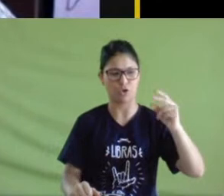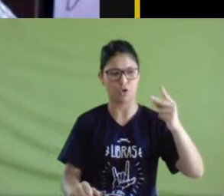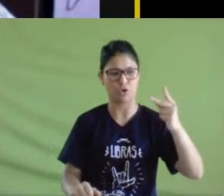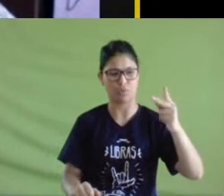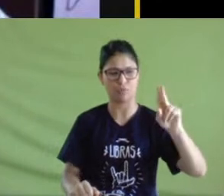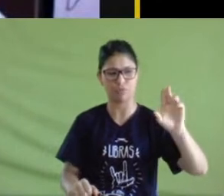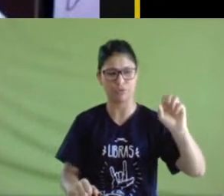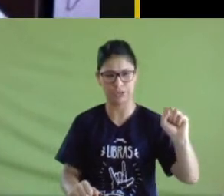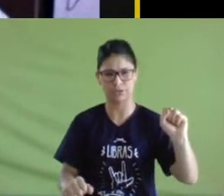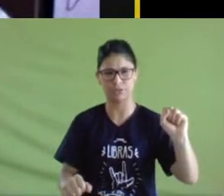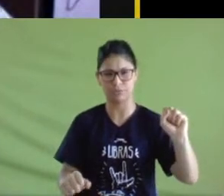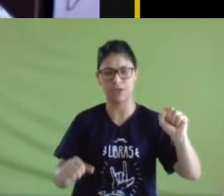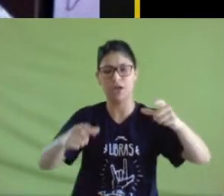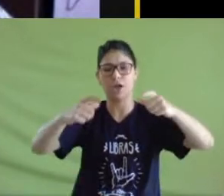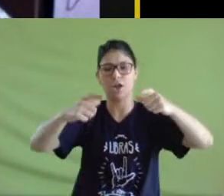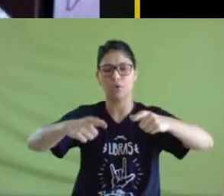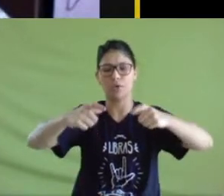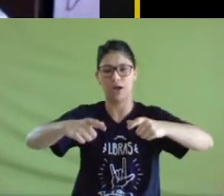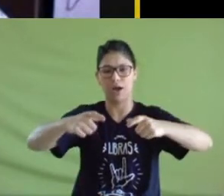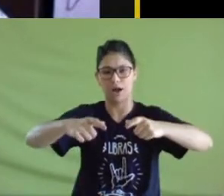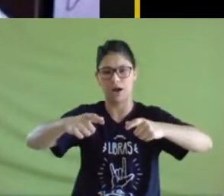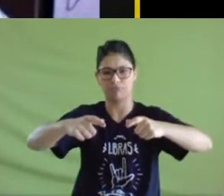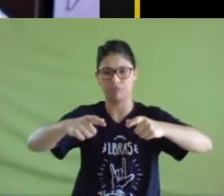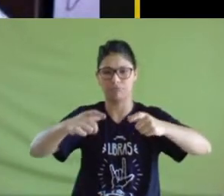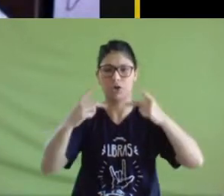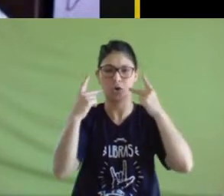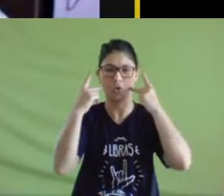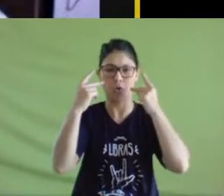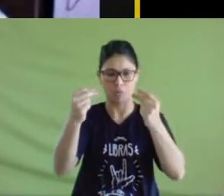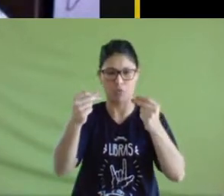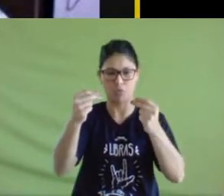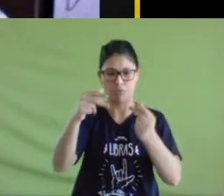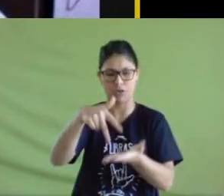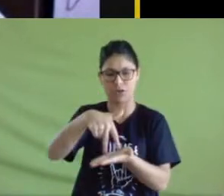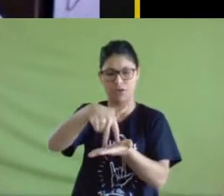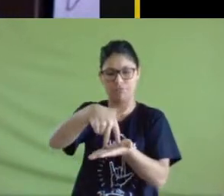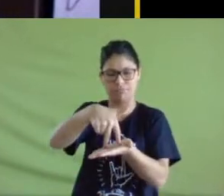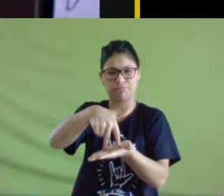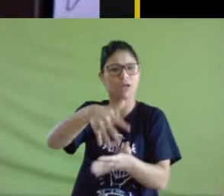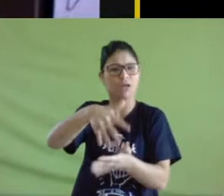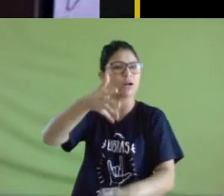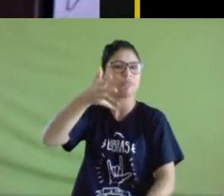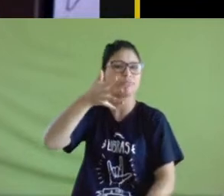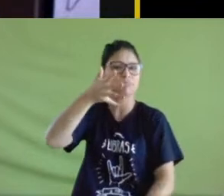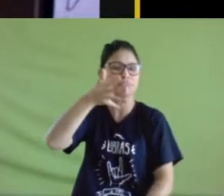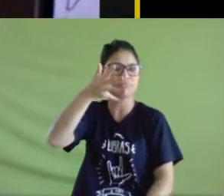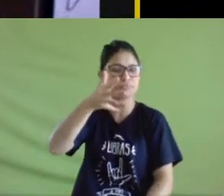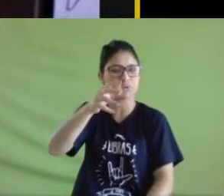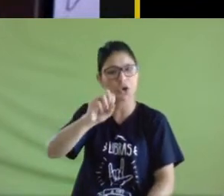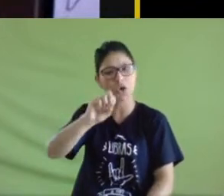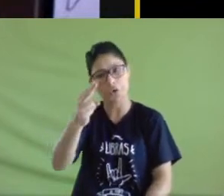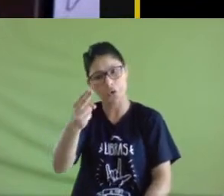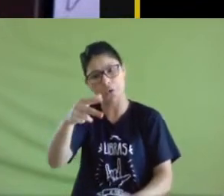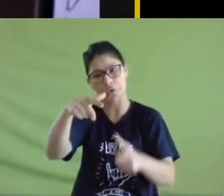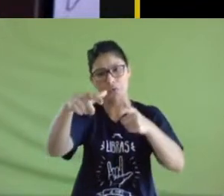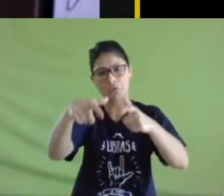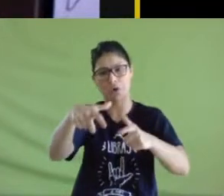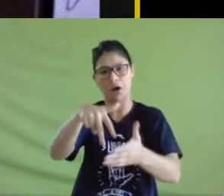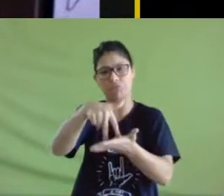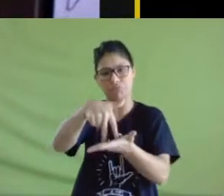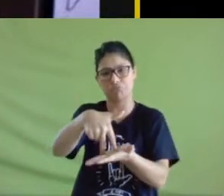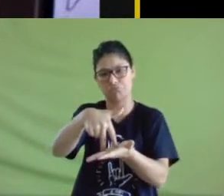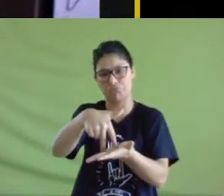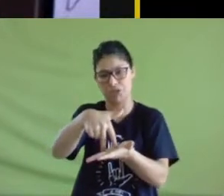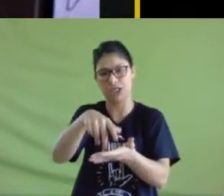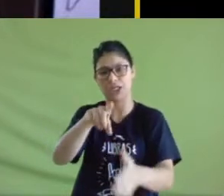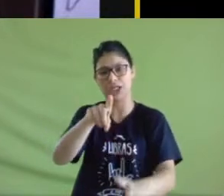comum retórico que a gente usa para compor um discurso, um lugar comum dialético que a